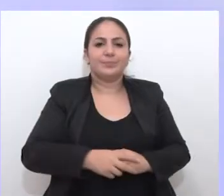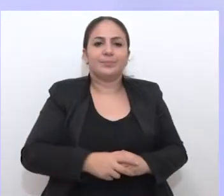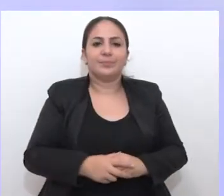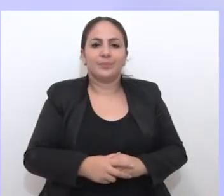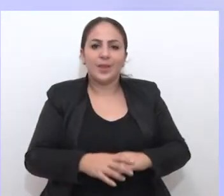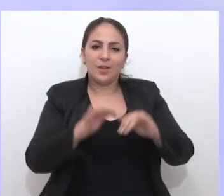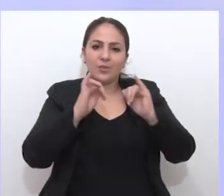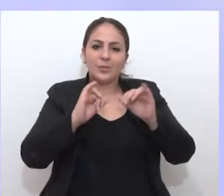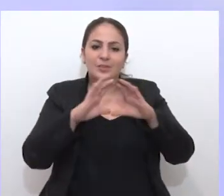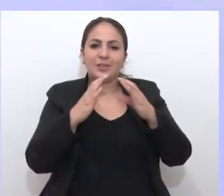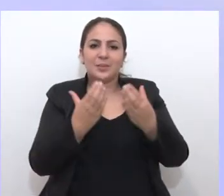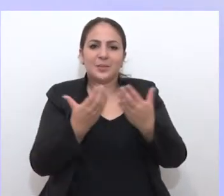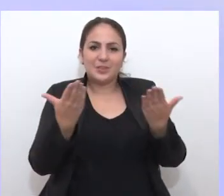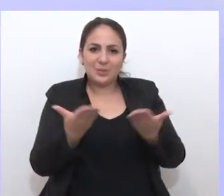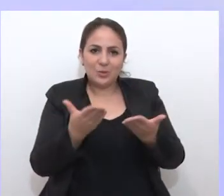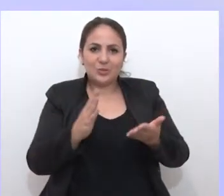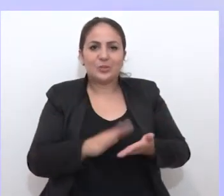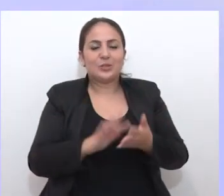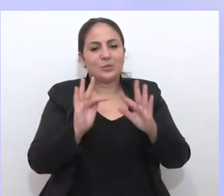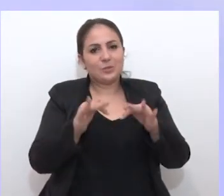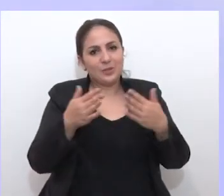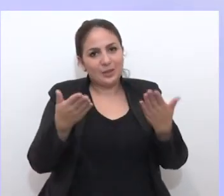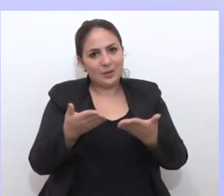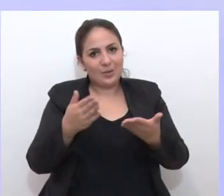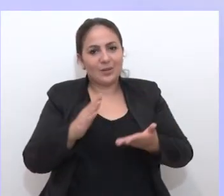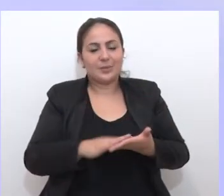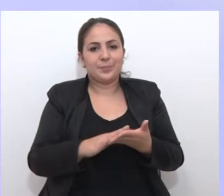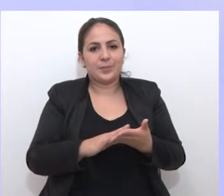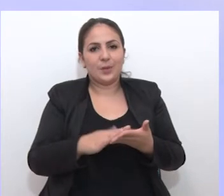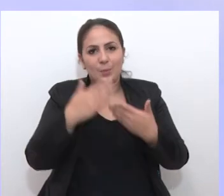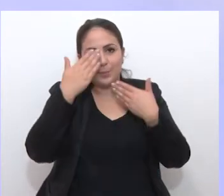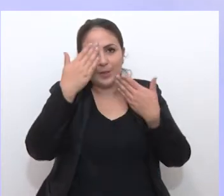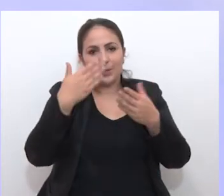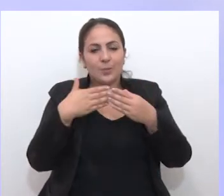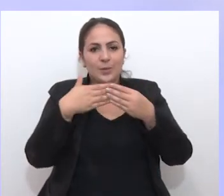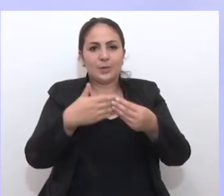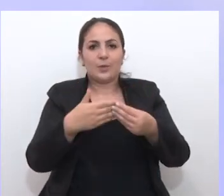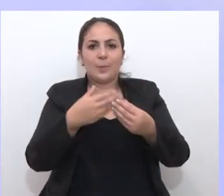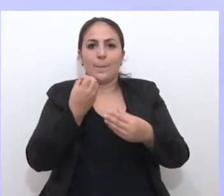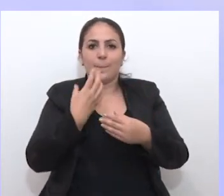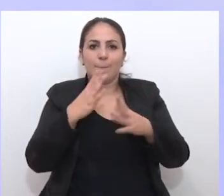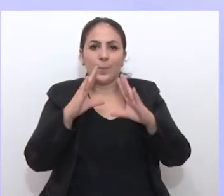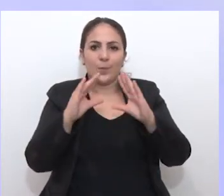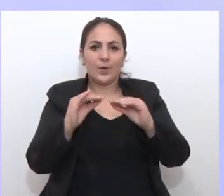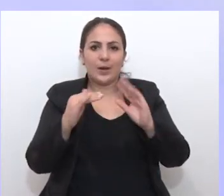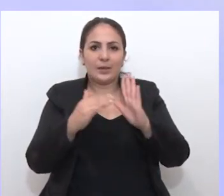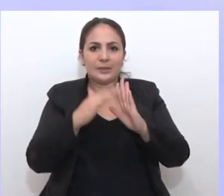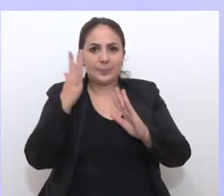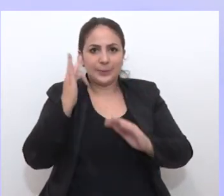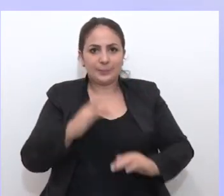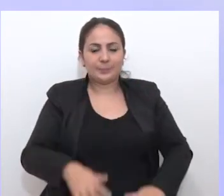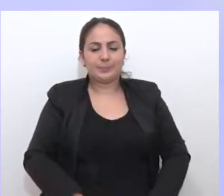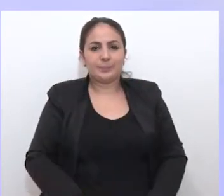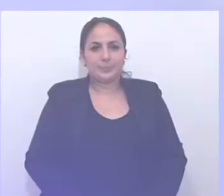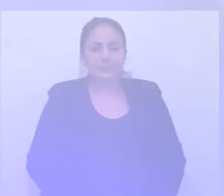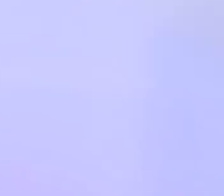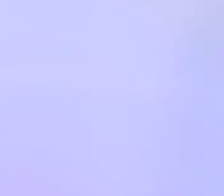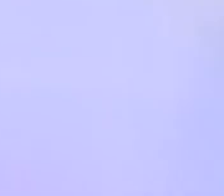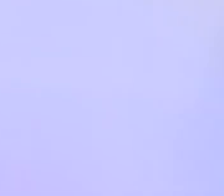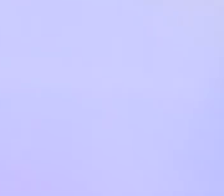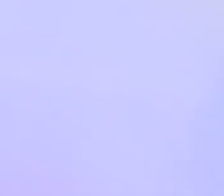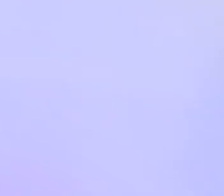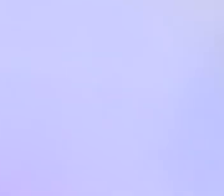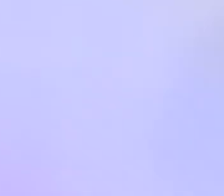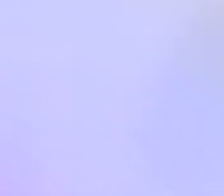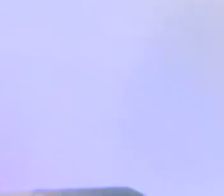né? E o Jornal da Câmara de hoje termina aqui. Obrigada pela sua companhia, uma boa noite e até amanhã.